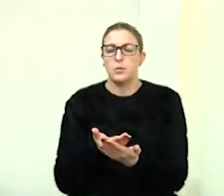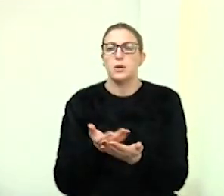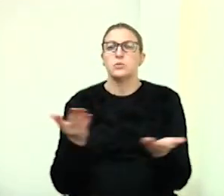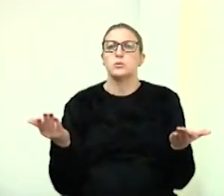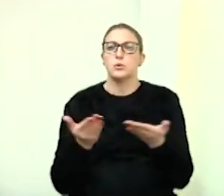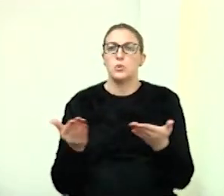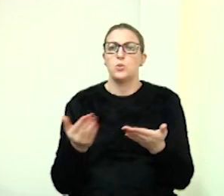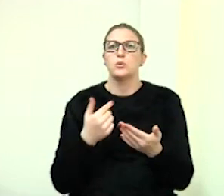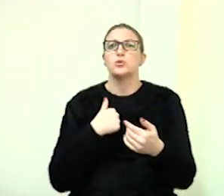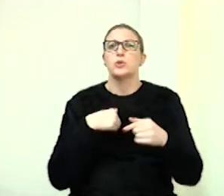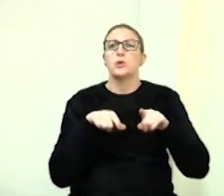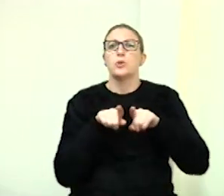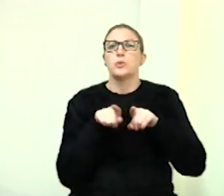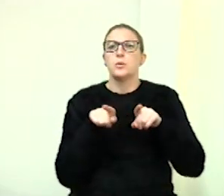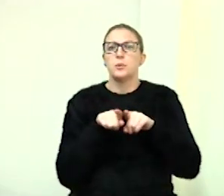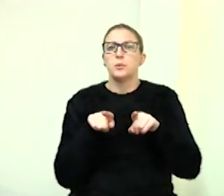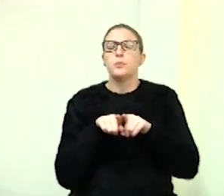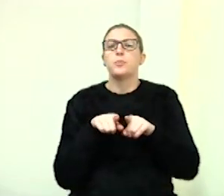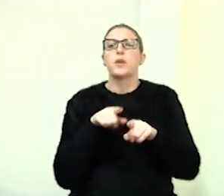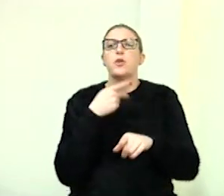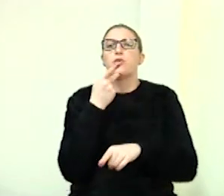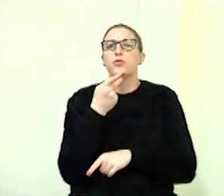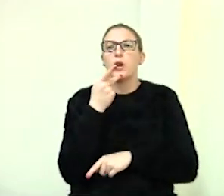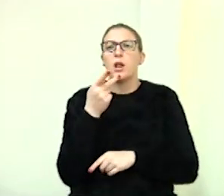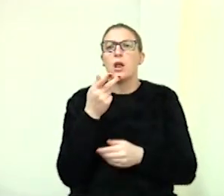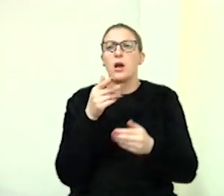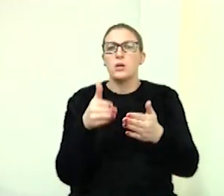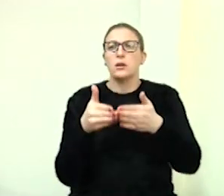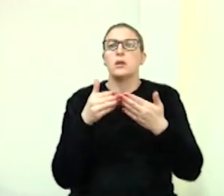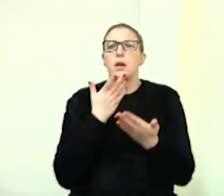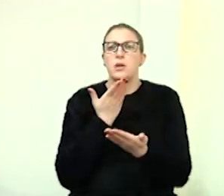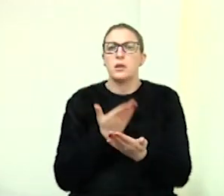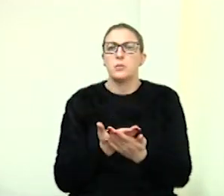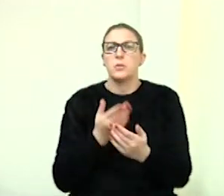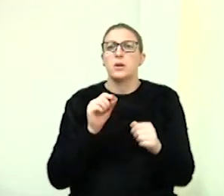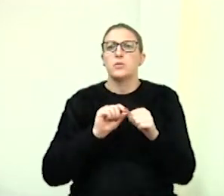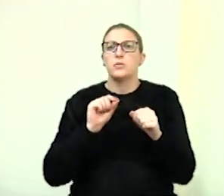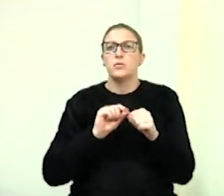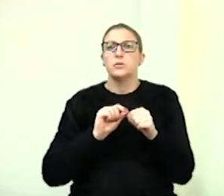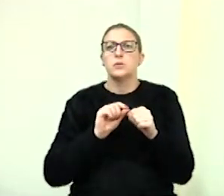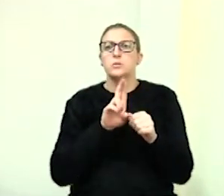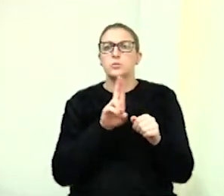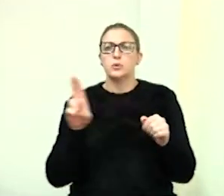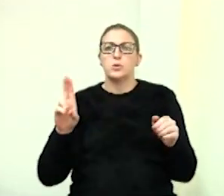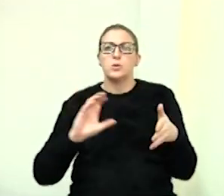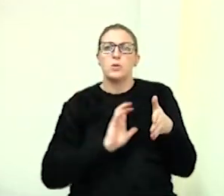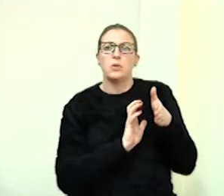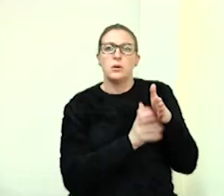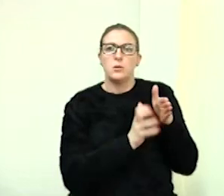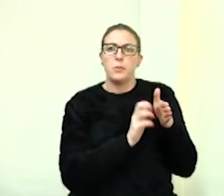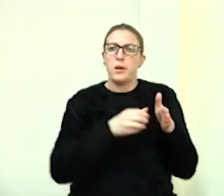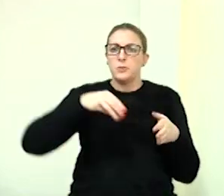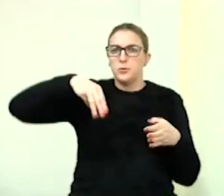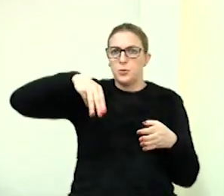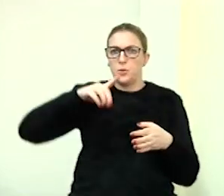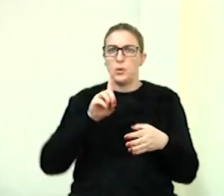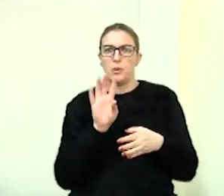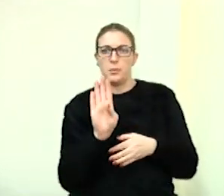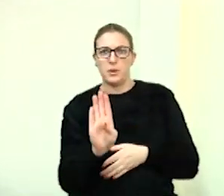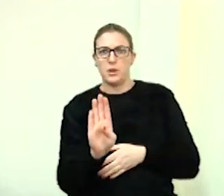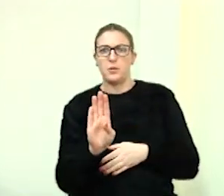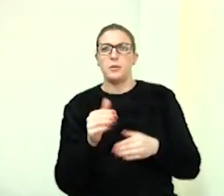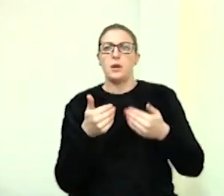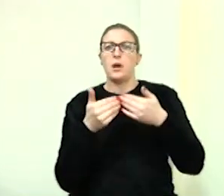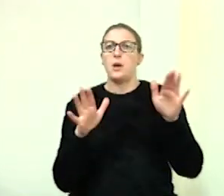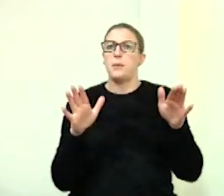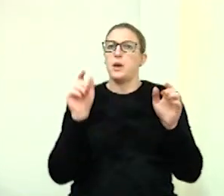sobre o pedido de providência, o requerimento, na verdade, que fizemos em nome da bancada do MDB, que também está aberta a quem quiser assinar,